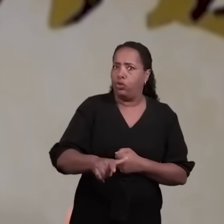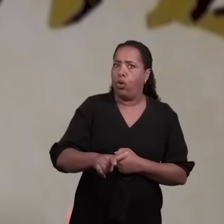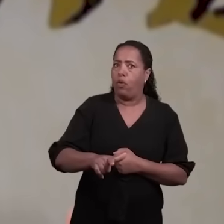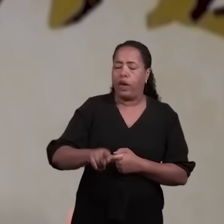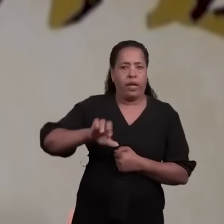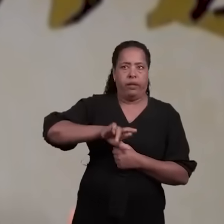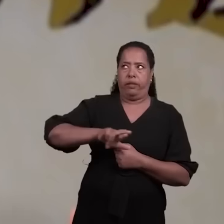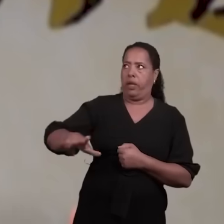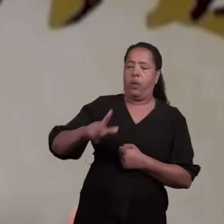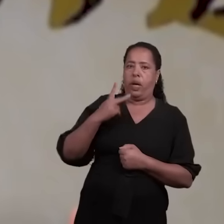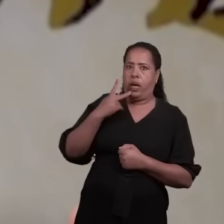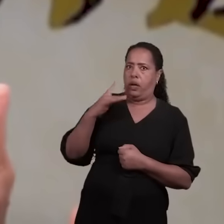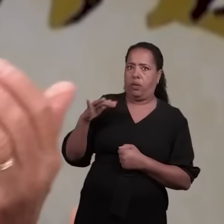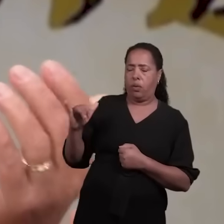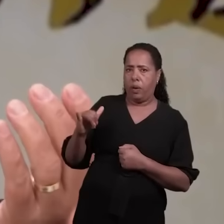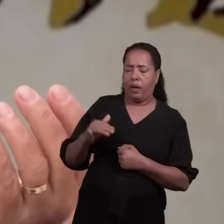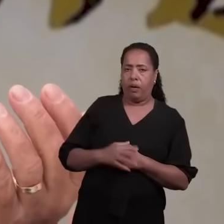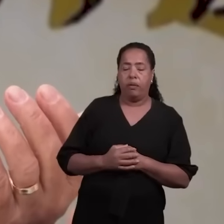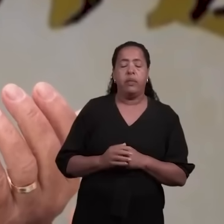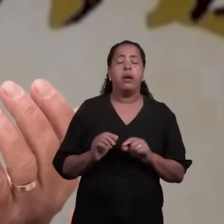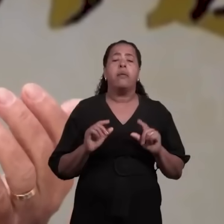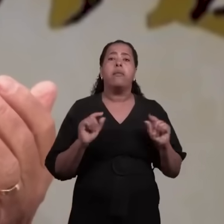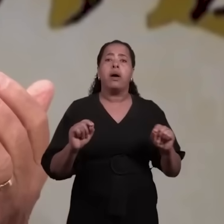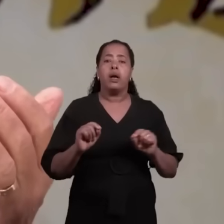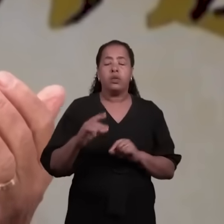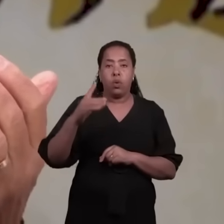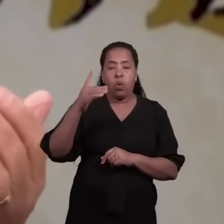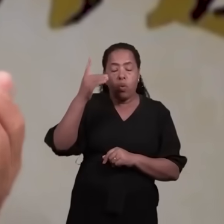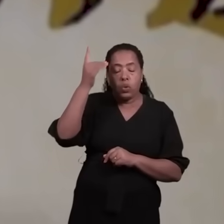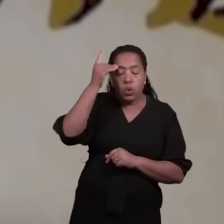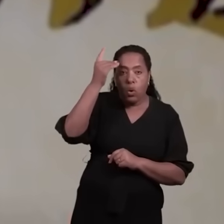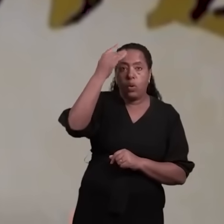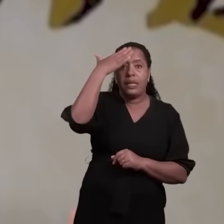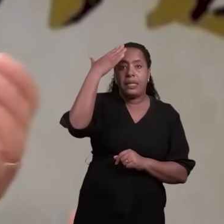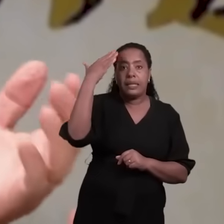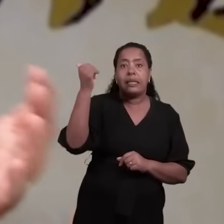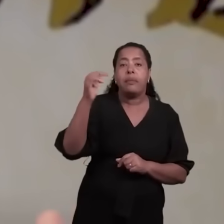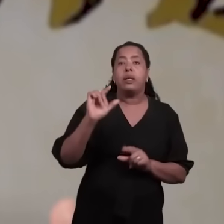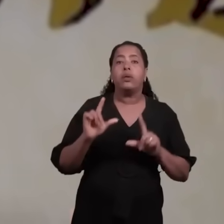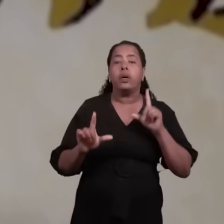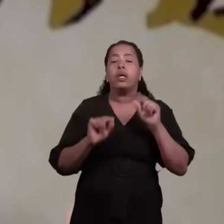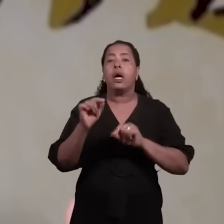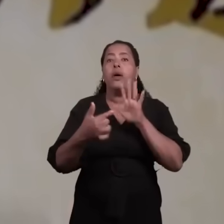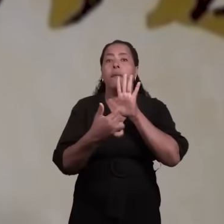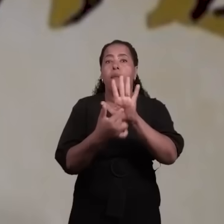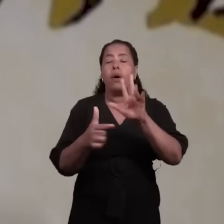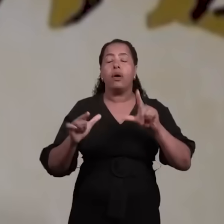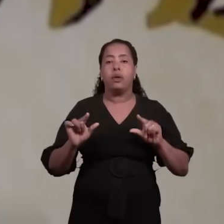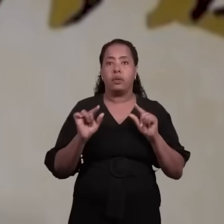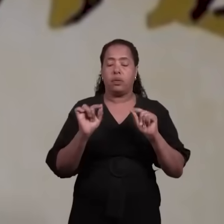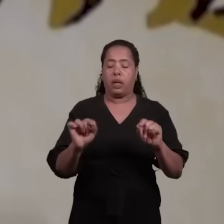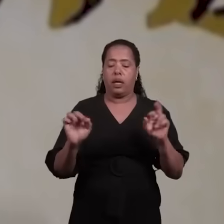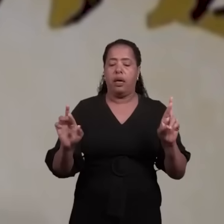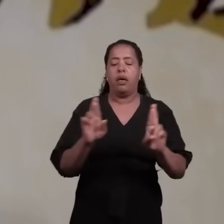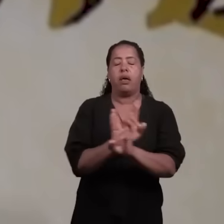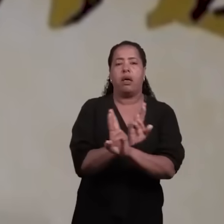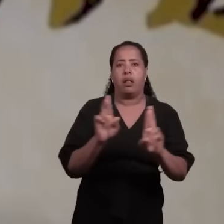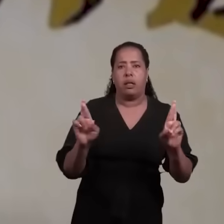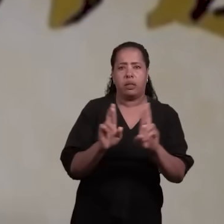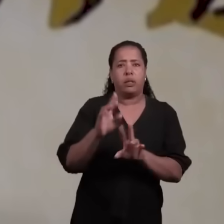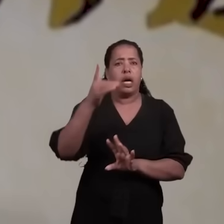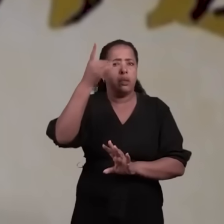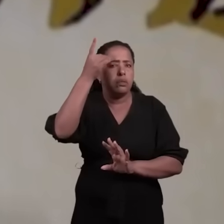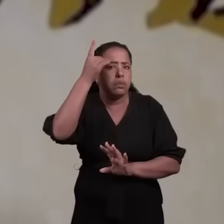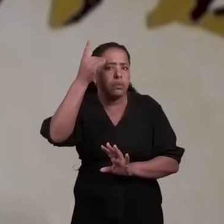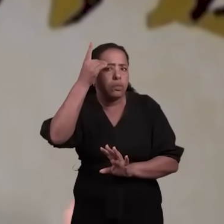de espírito. Agora, o que é que o Senhor, o que é que o dom da sabedoria, ou a palavra da sabedoria fala? Ela fala a